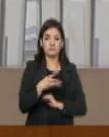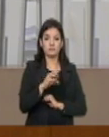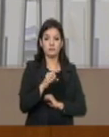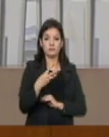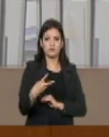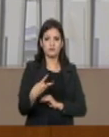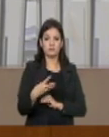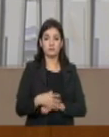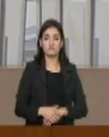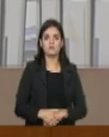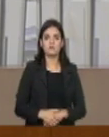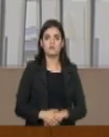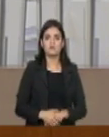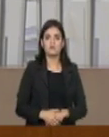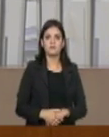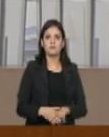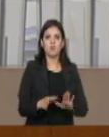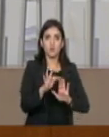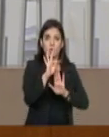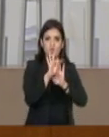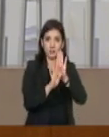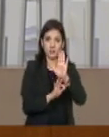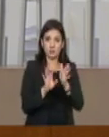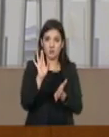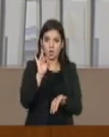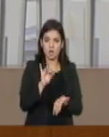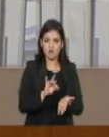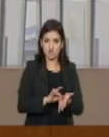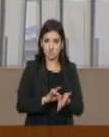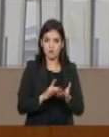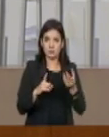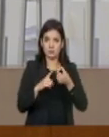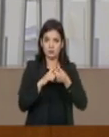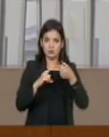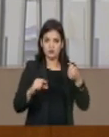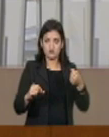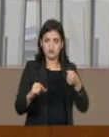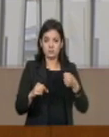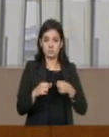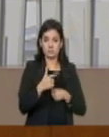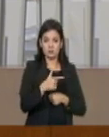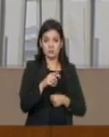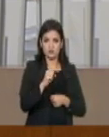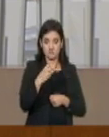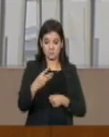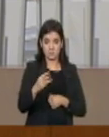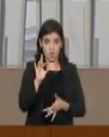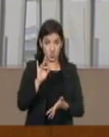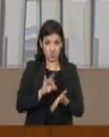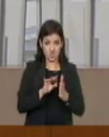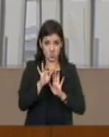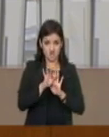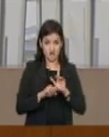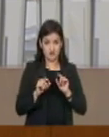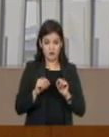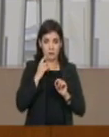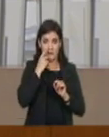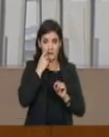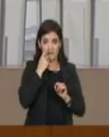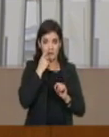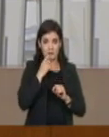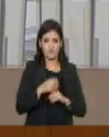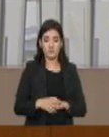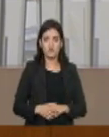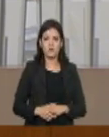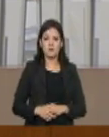A redação original do artigo 283 era a seguinte, abro aspas, a